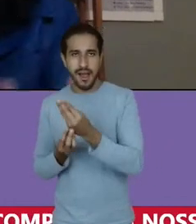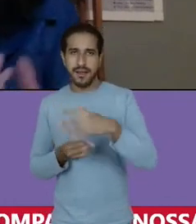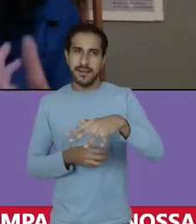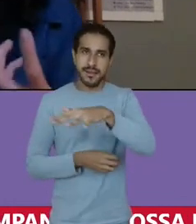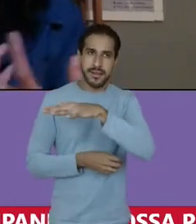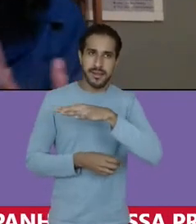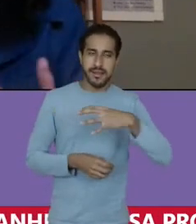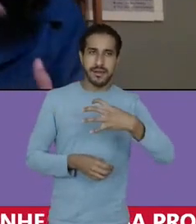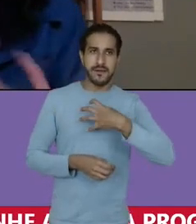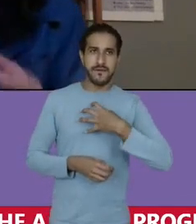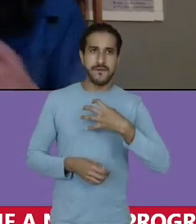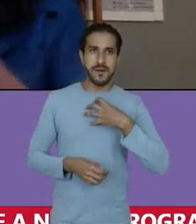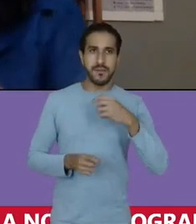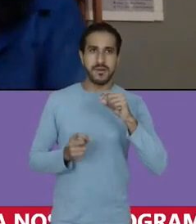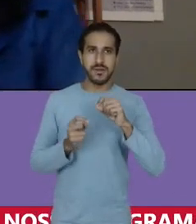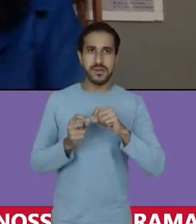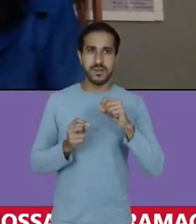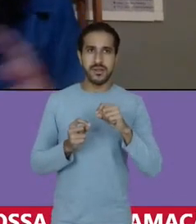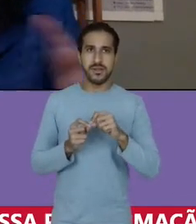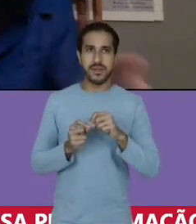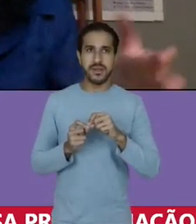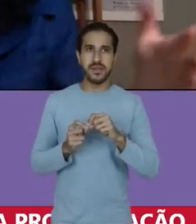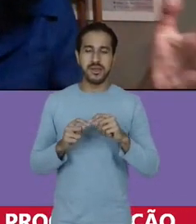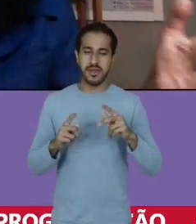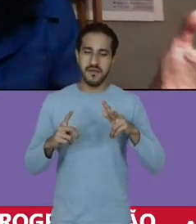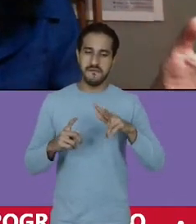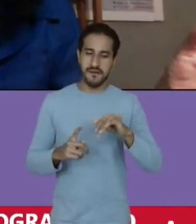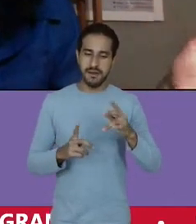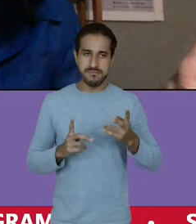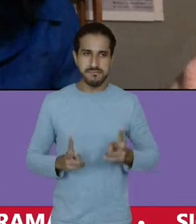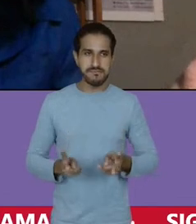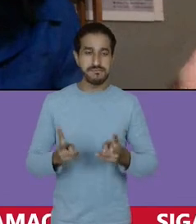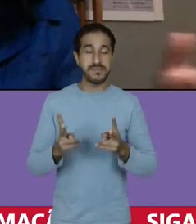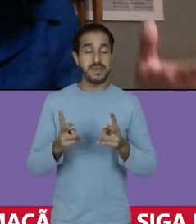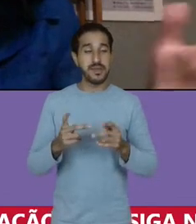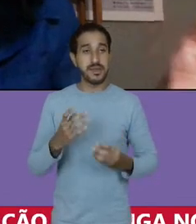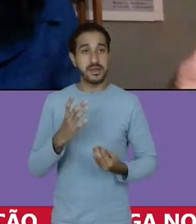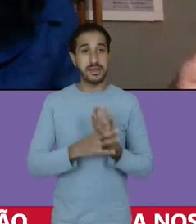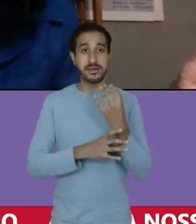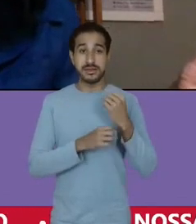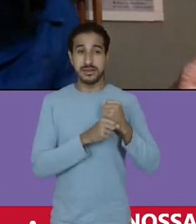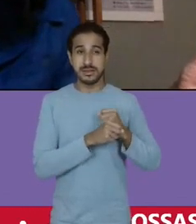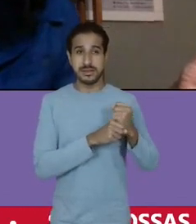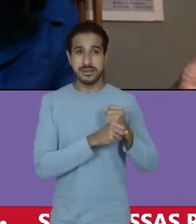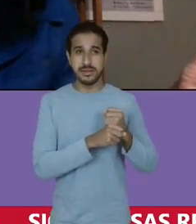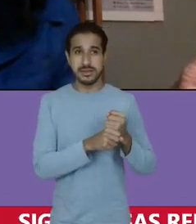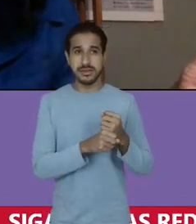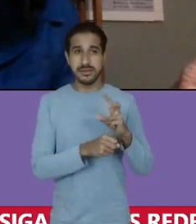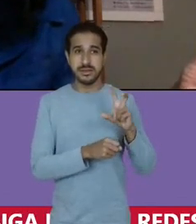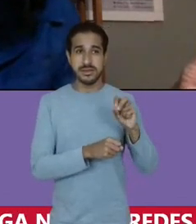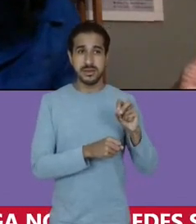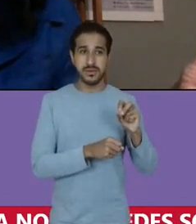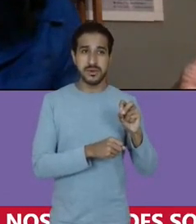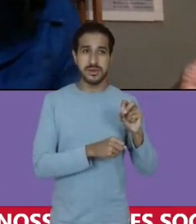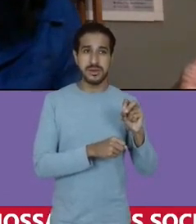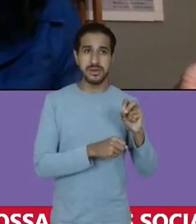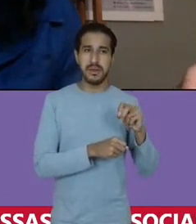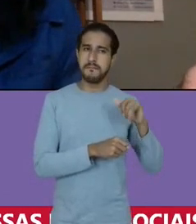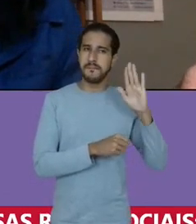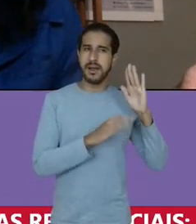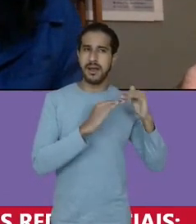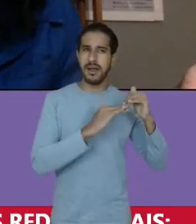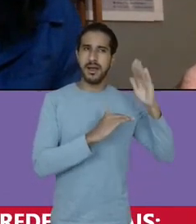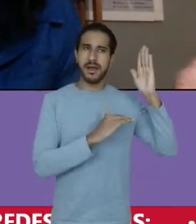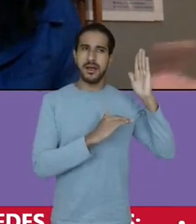ou pela forma de fazer que vem sendo construída nos últimos 50,